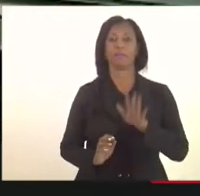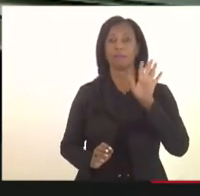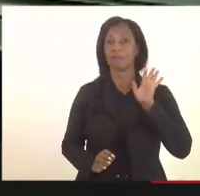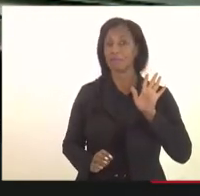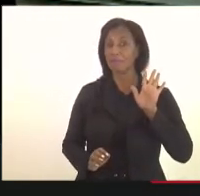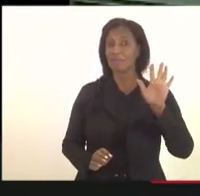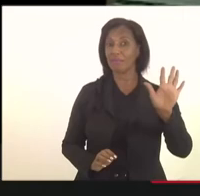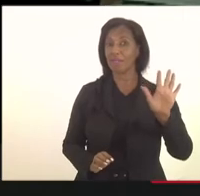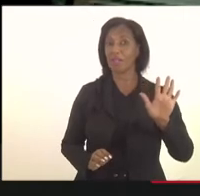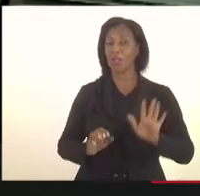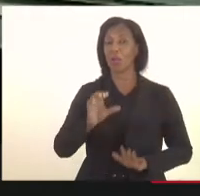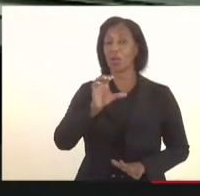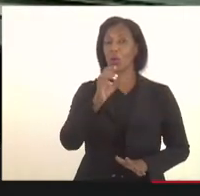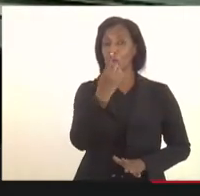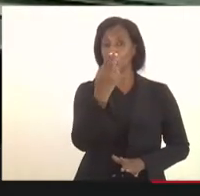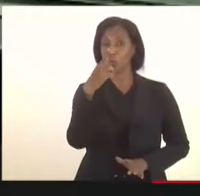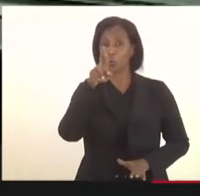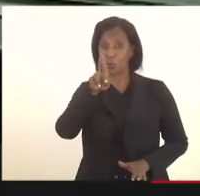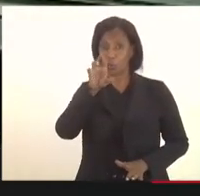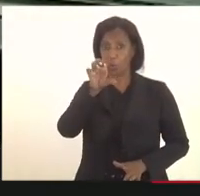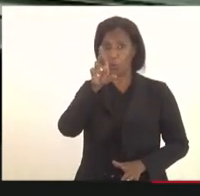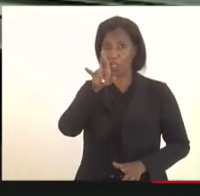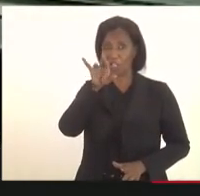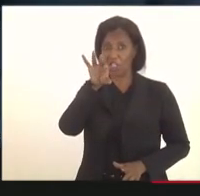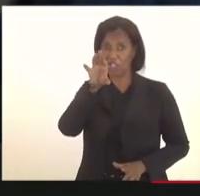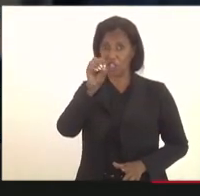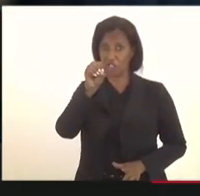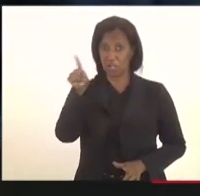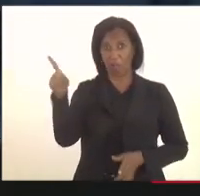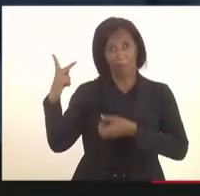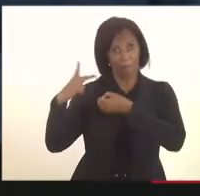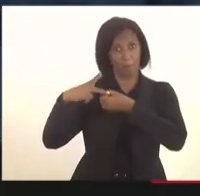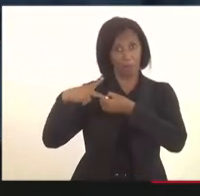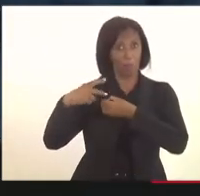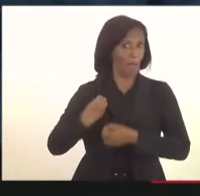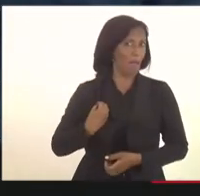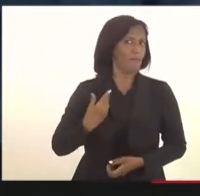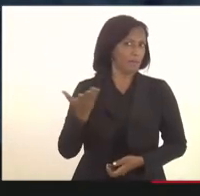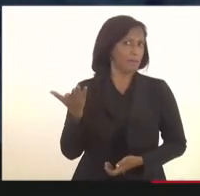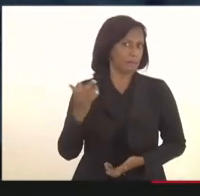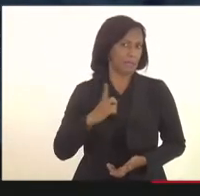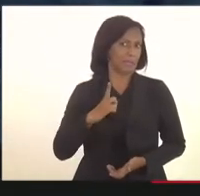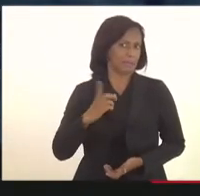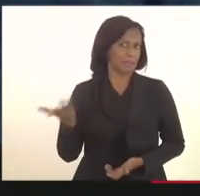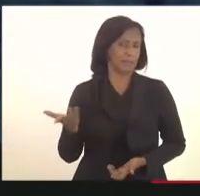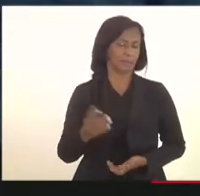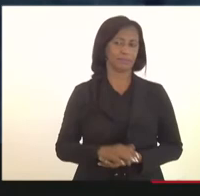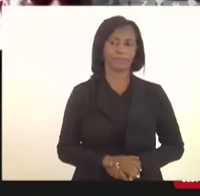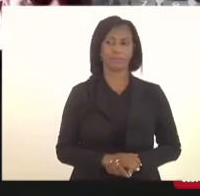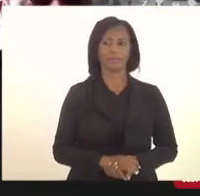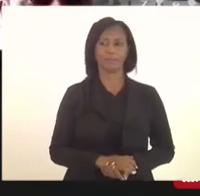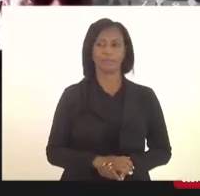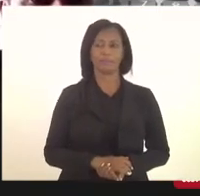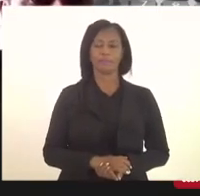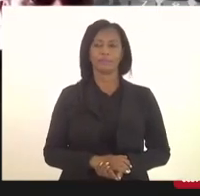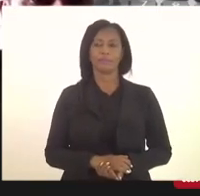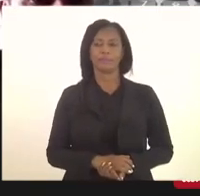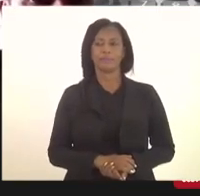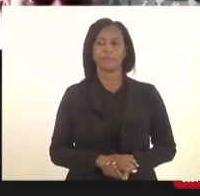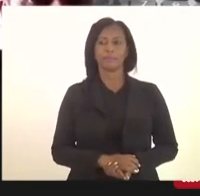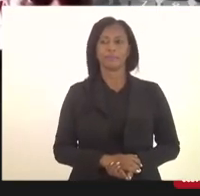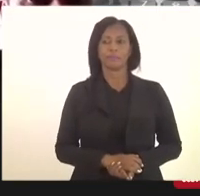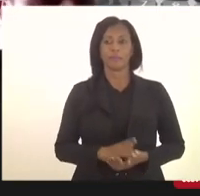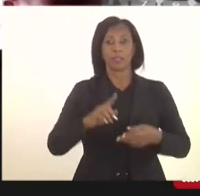doutor Cristiano Gadelha está participando da reunião. Então fica a correção. Tá. Então, as